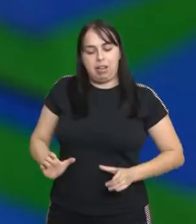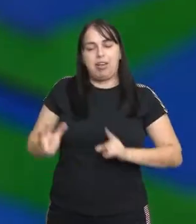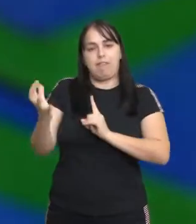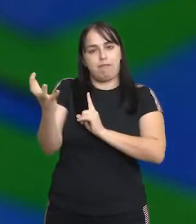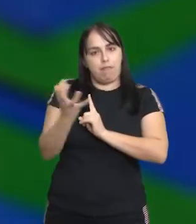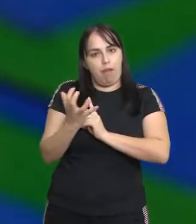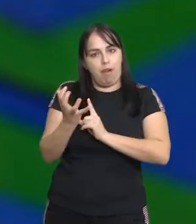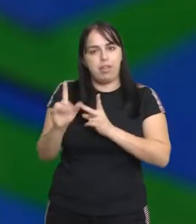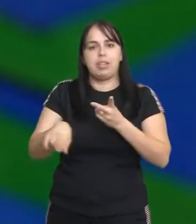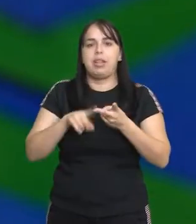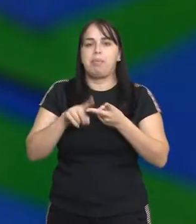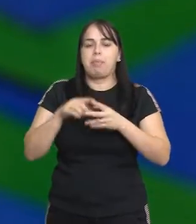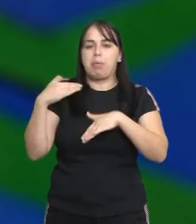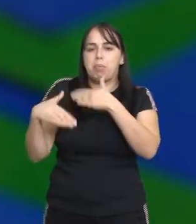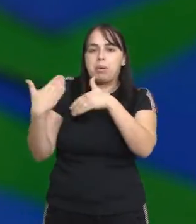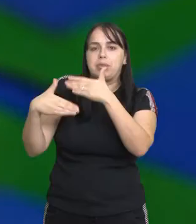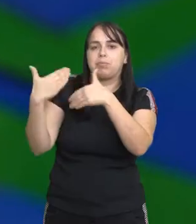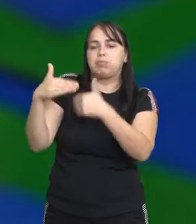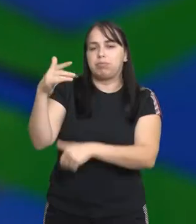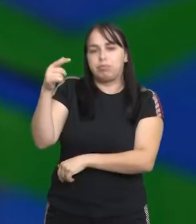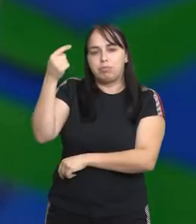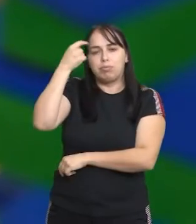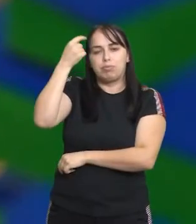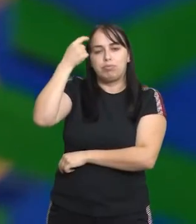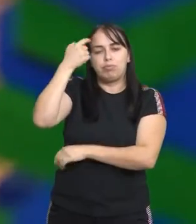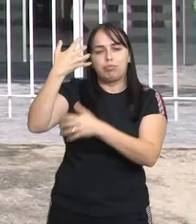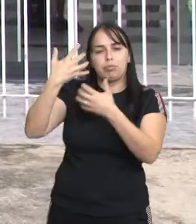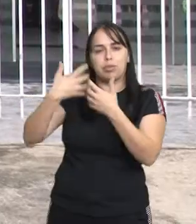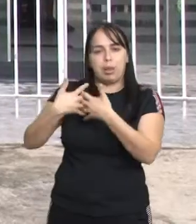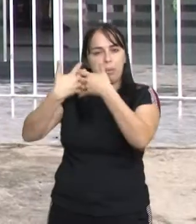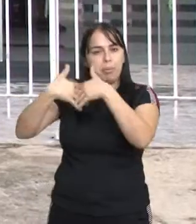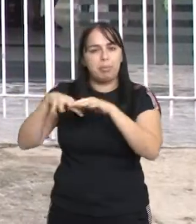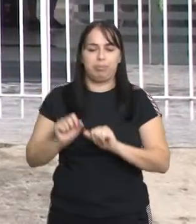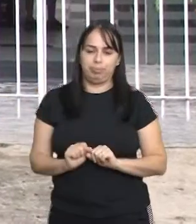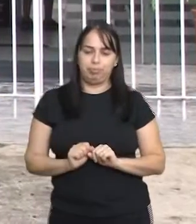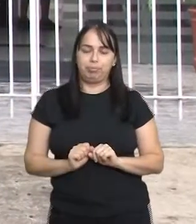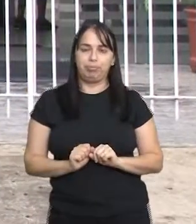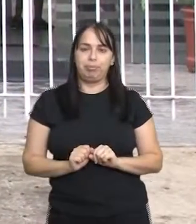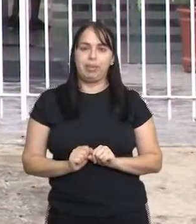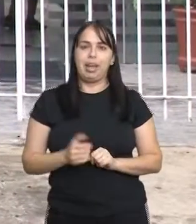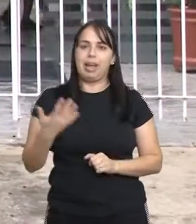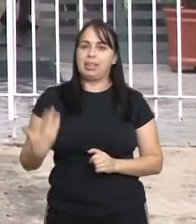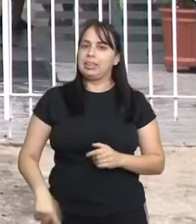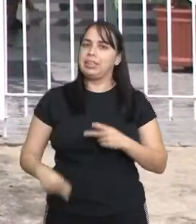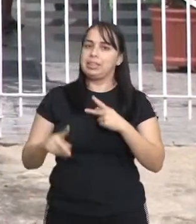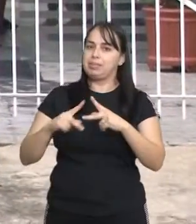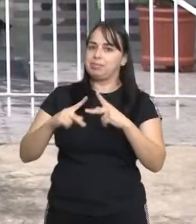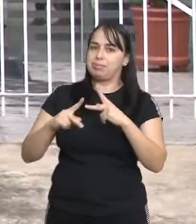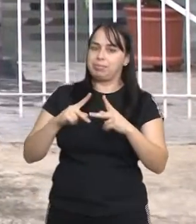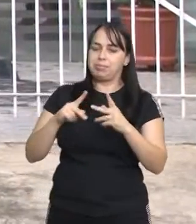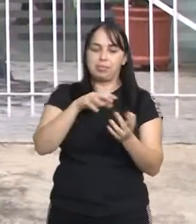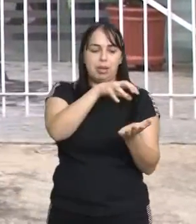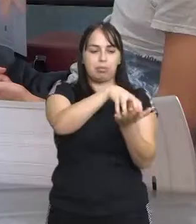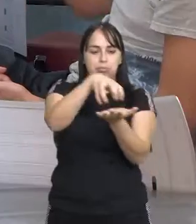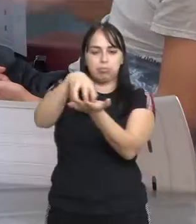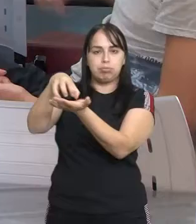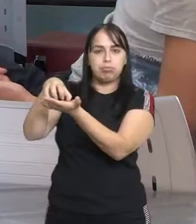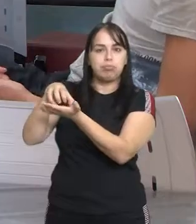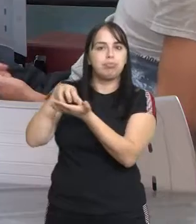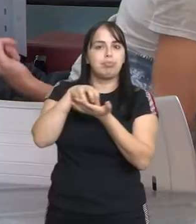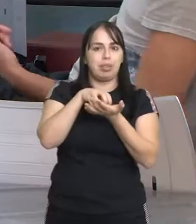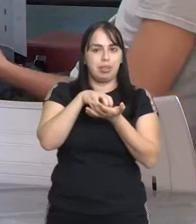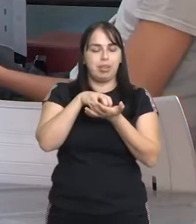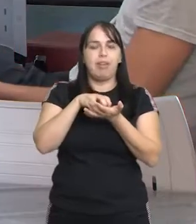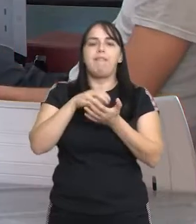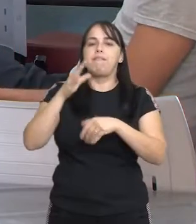o desenvolvimento cognitivo daqueles que possuem o distúrbio. Aqui em São José, algumas instituições sociais realizam